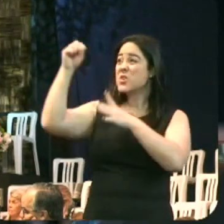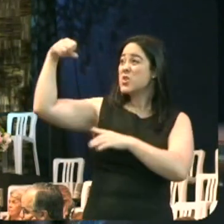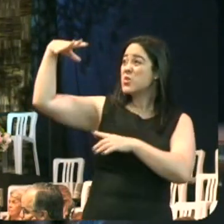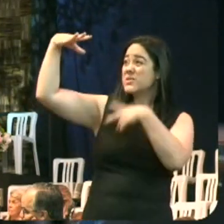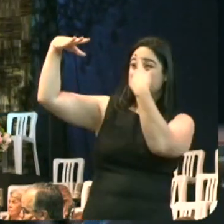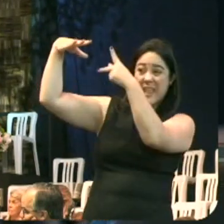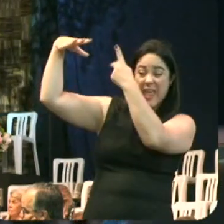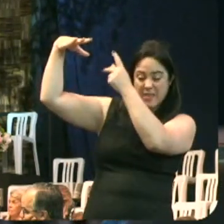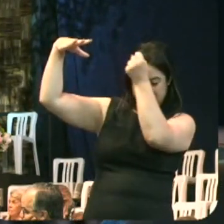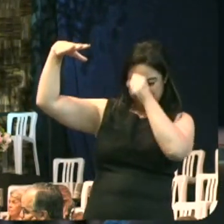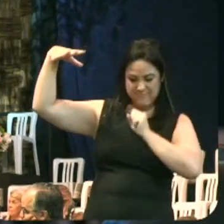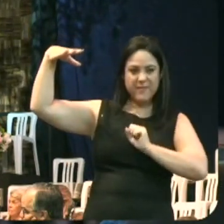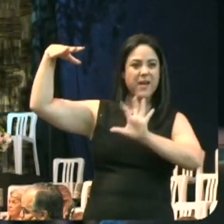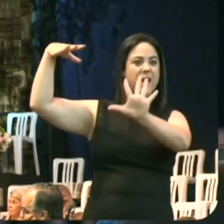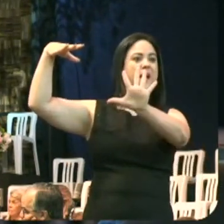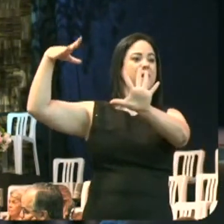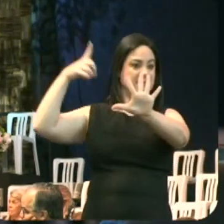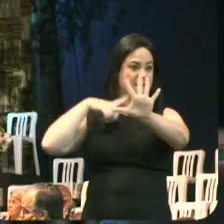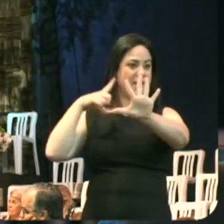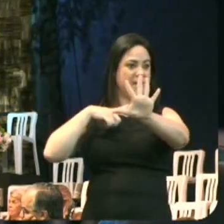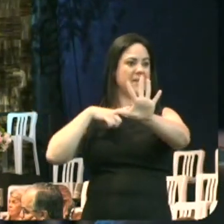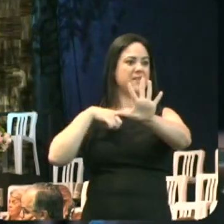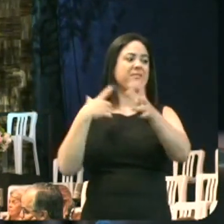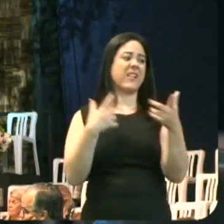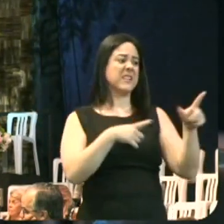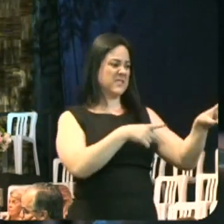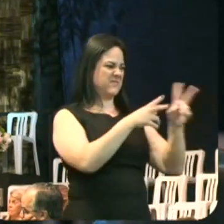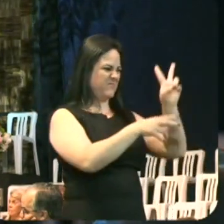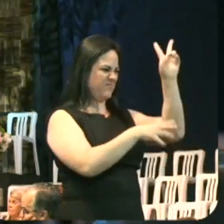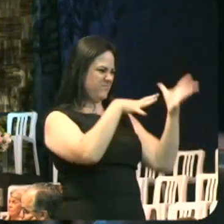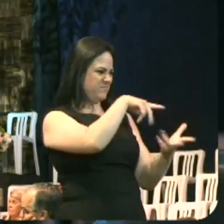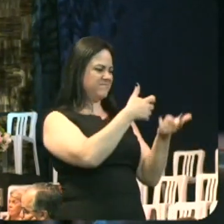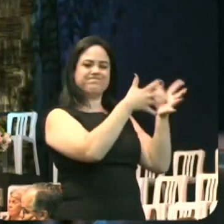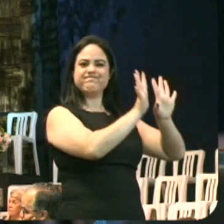Jesus e estamos dizendo, não queremos isso para nós.